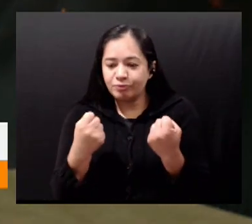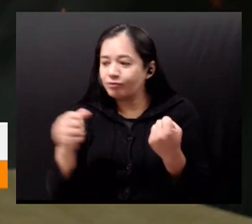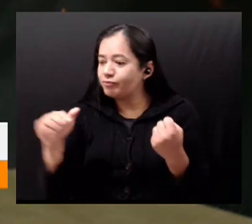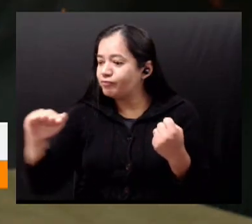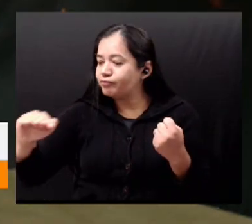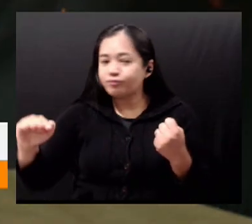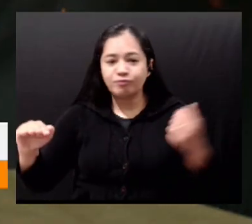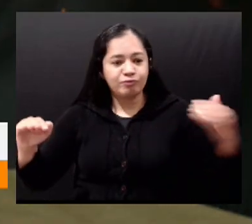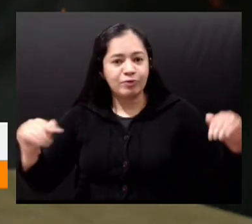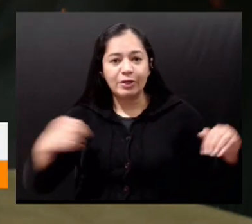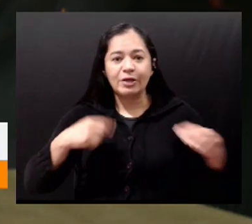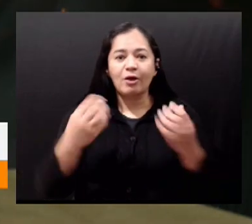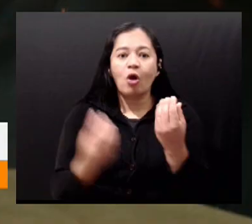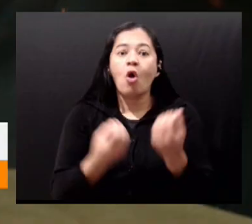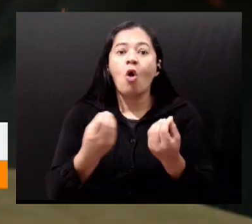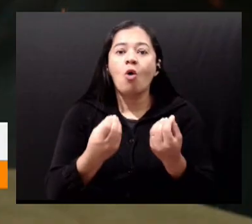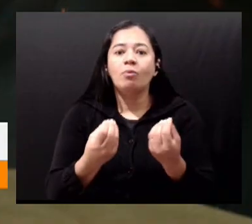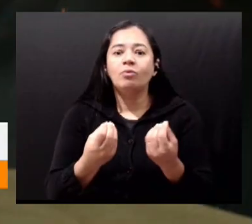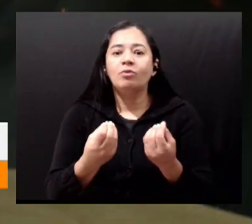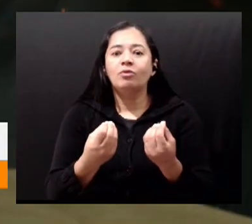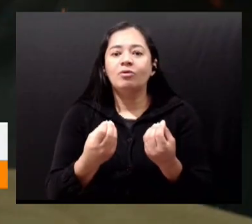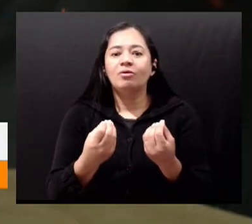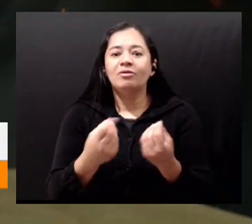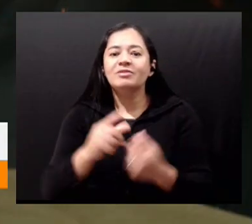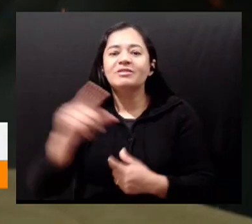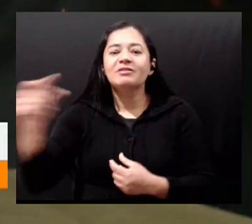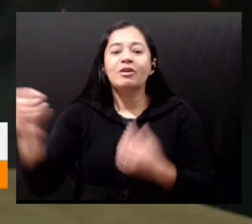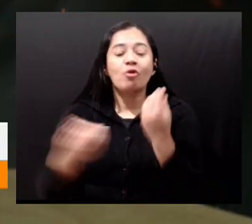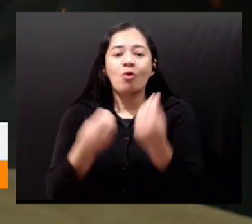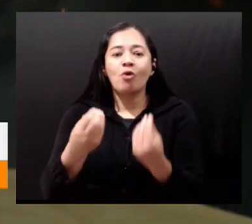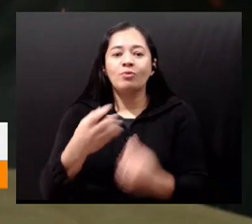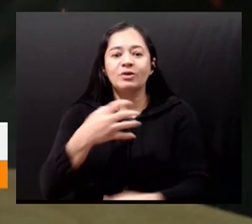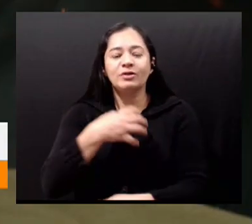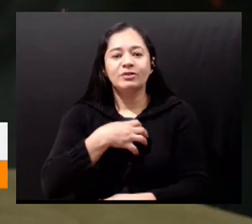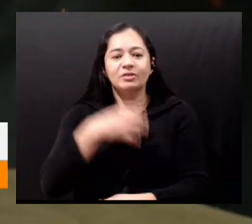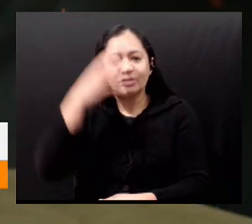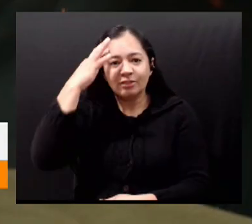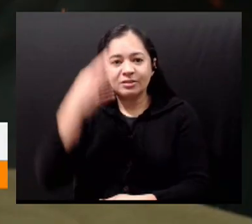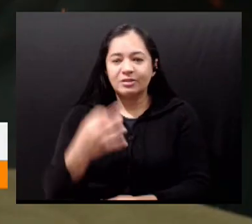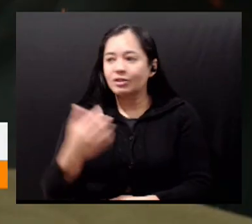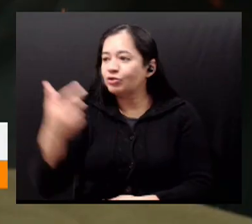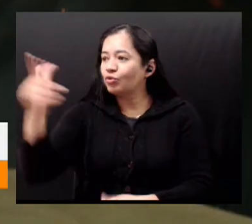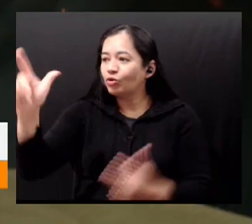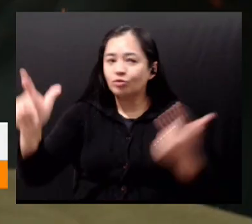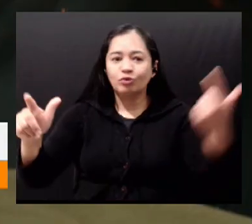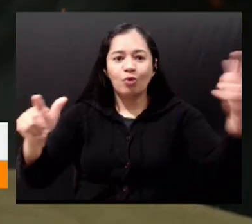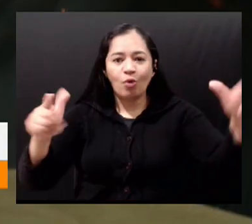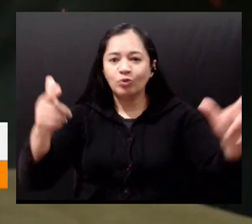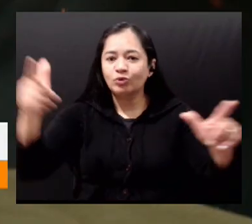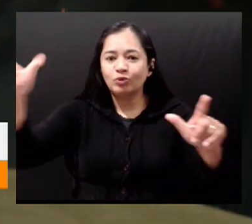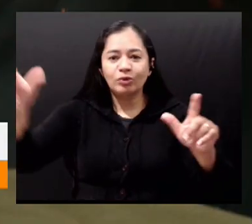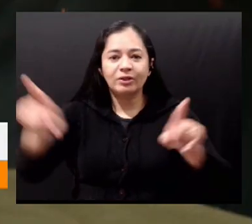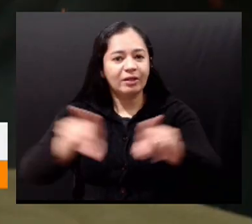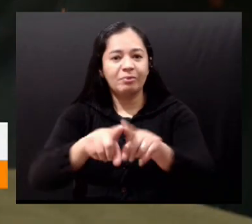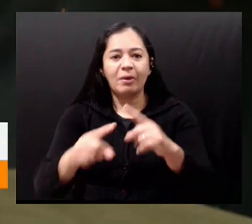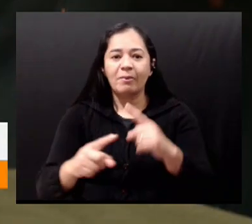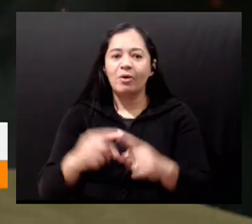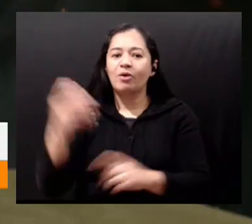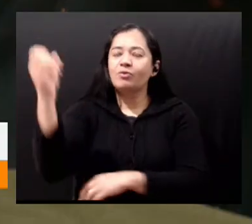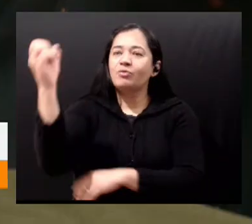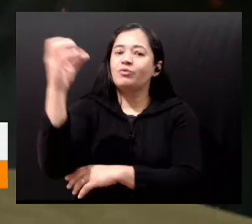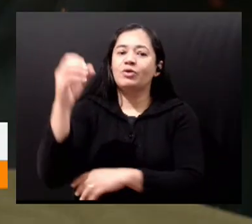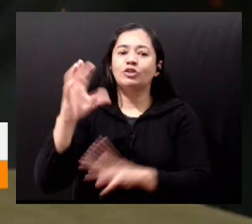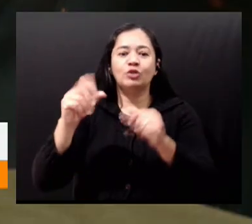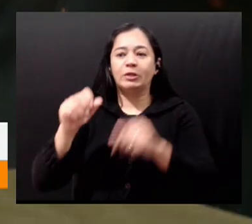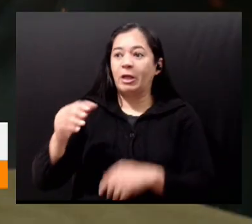por onde? E essa sensação que me deu, com certeza deu no outro, deu no outro e deu no outro, Sim. porque abriu o sinal, todo mundo queria passar